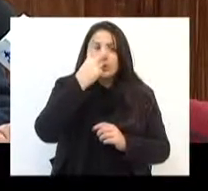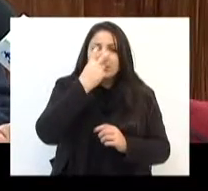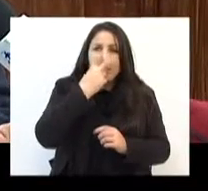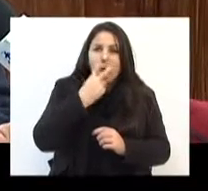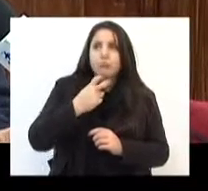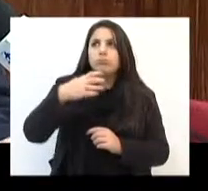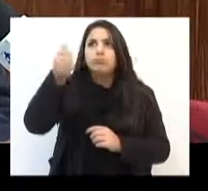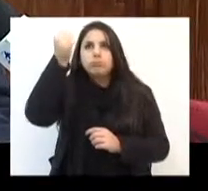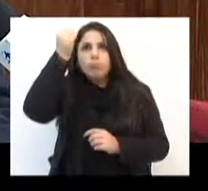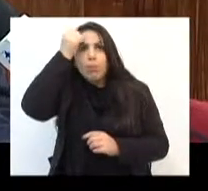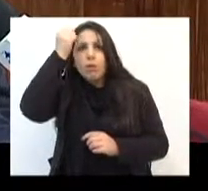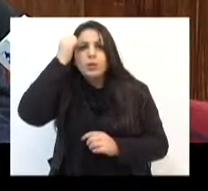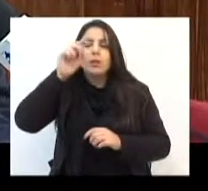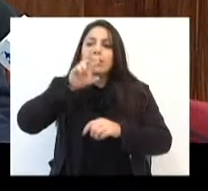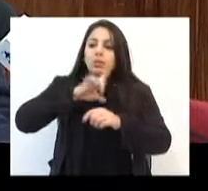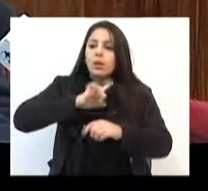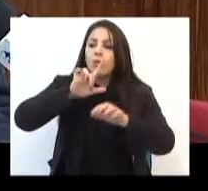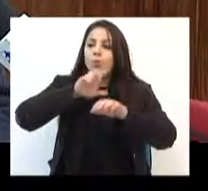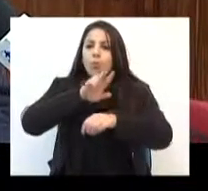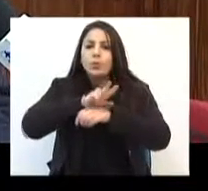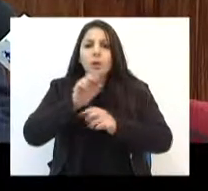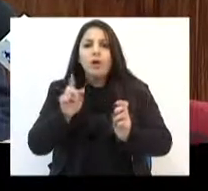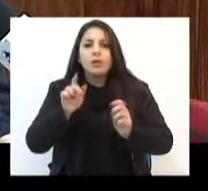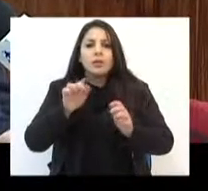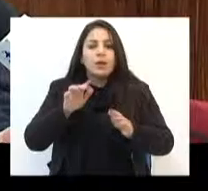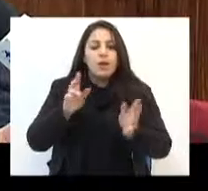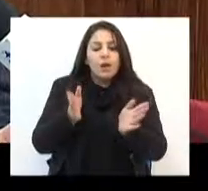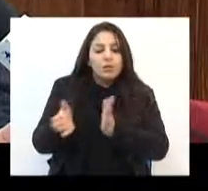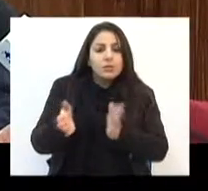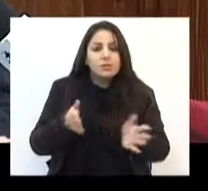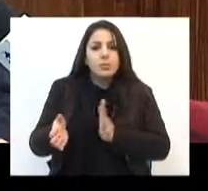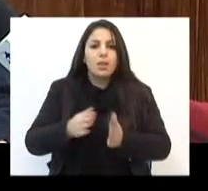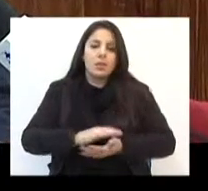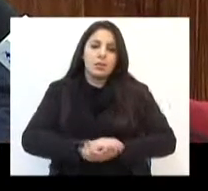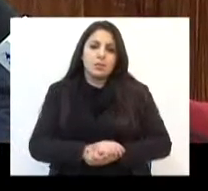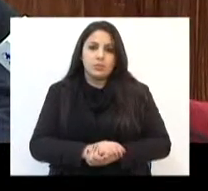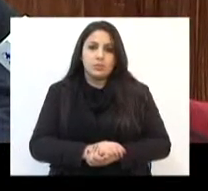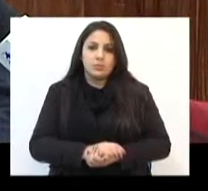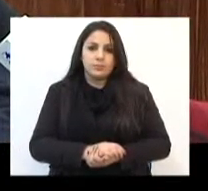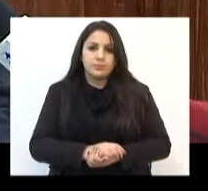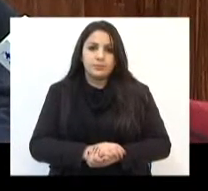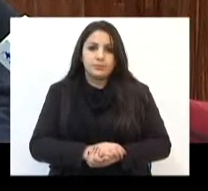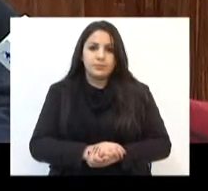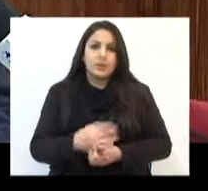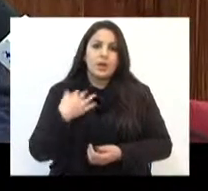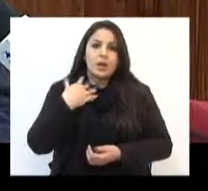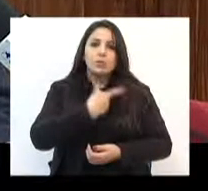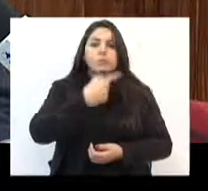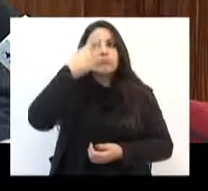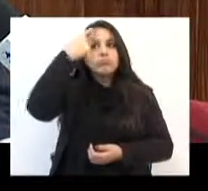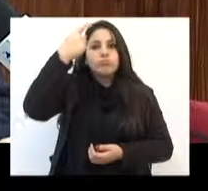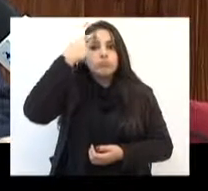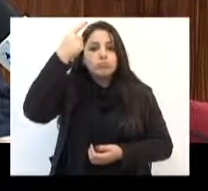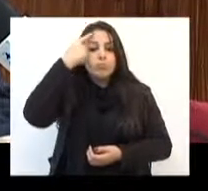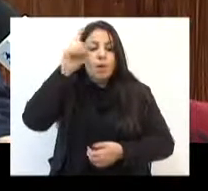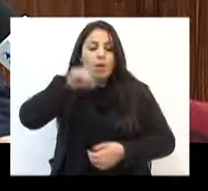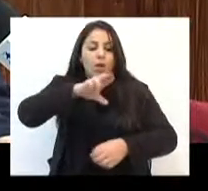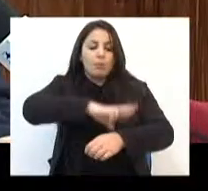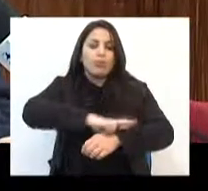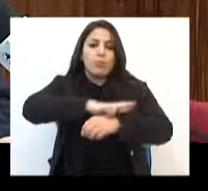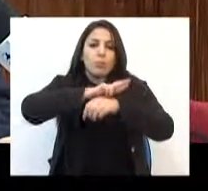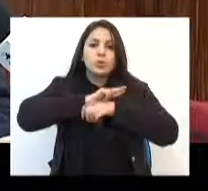com um bom revestimento em volta, local para que o cadeirante coloque a sua cadeira, demarcação no